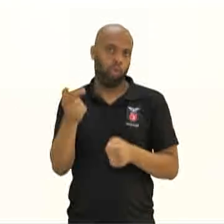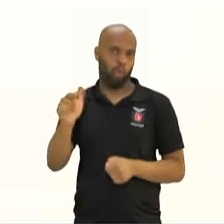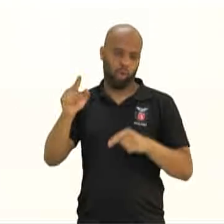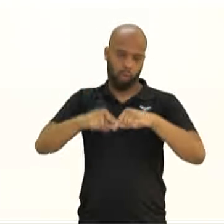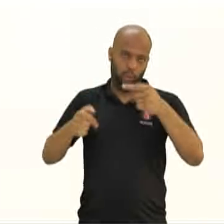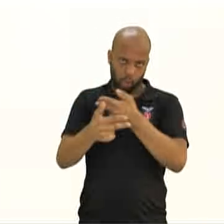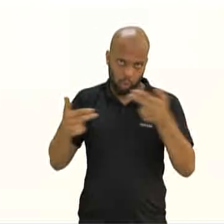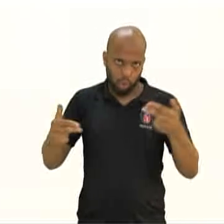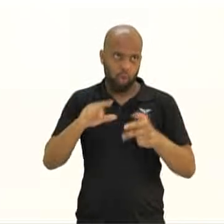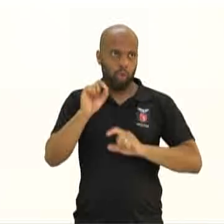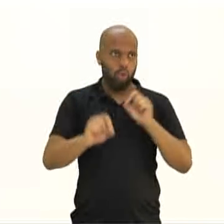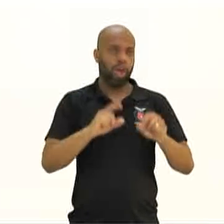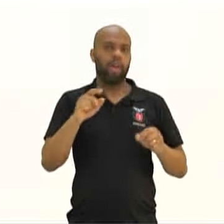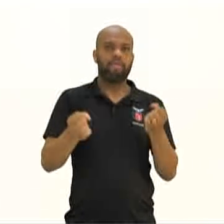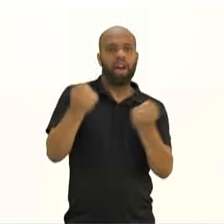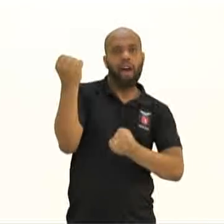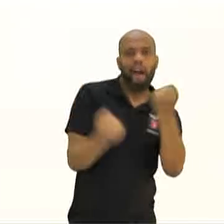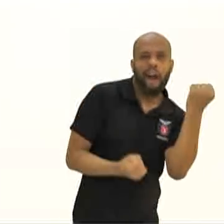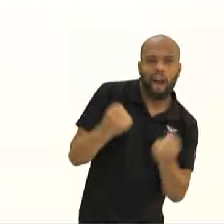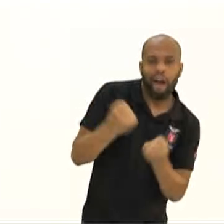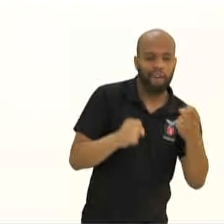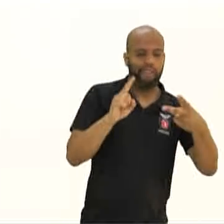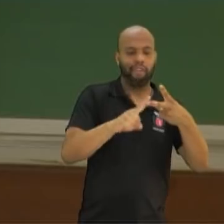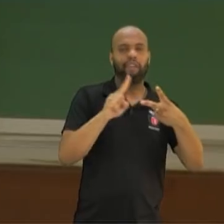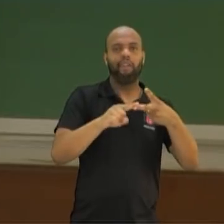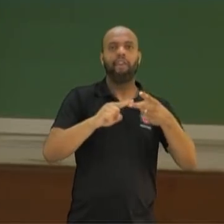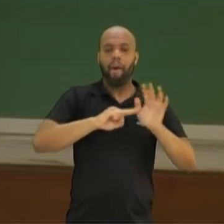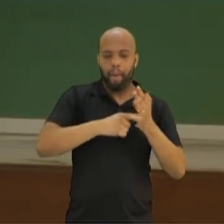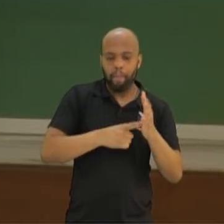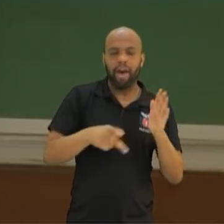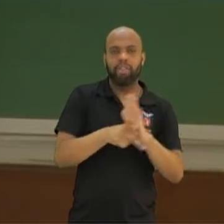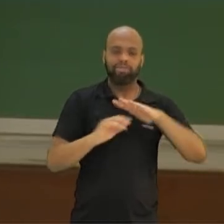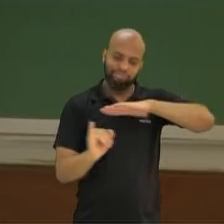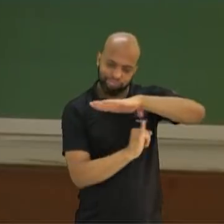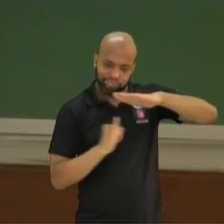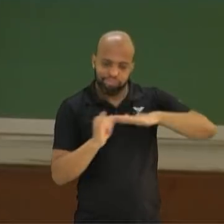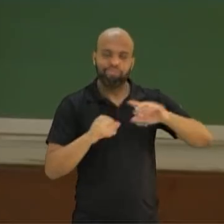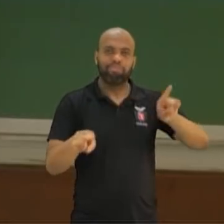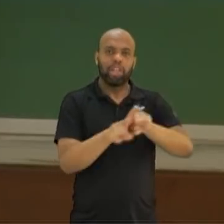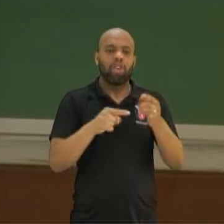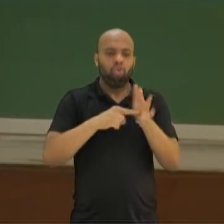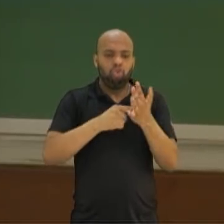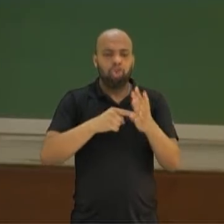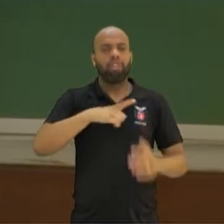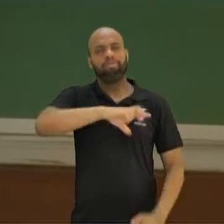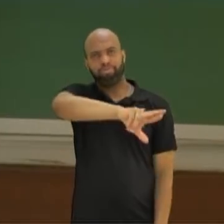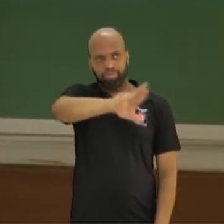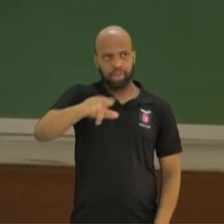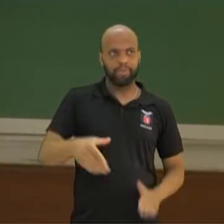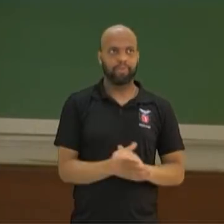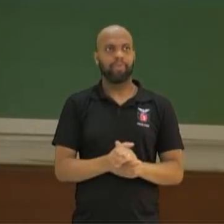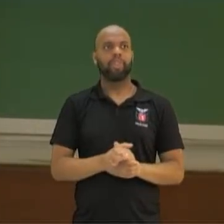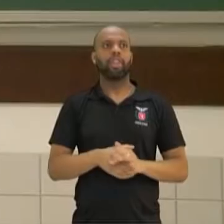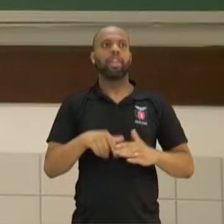benfeitorias, então indústria de automotivos, máquinas industriais, motores, etc. E, logicamente, finalizado